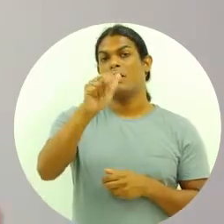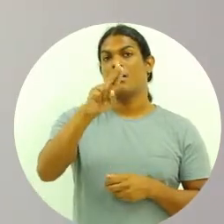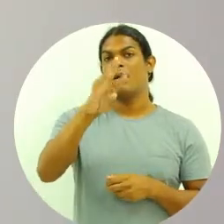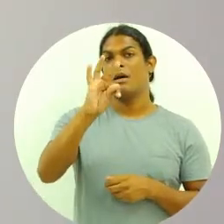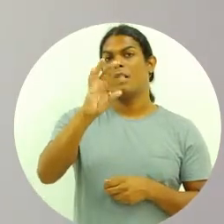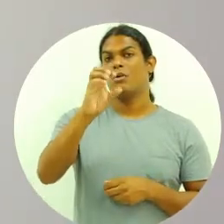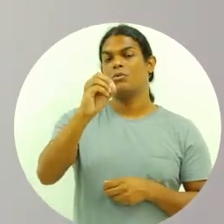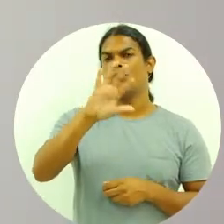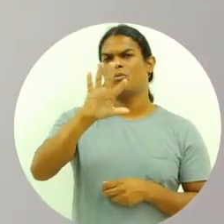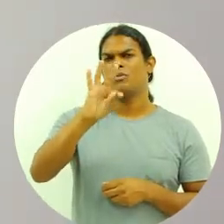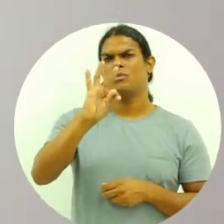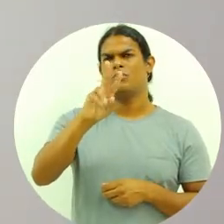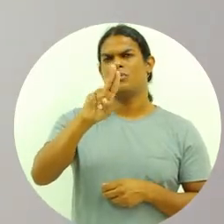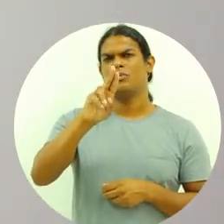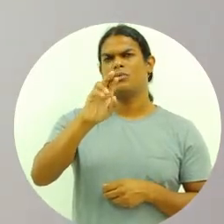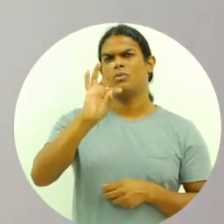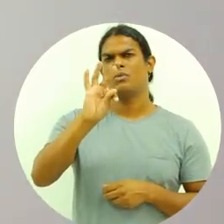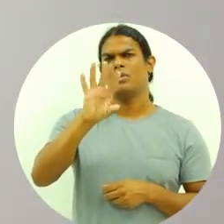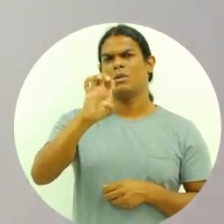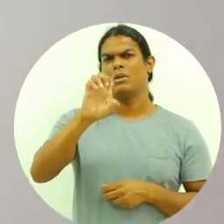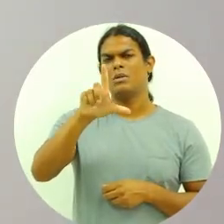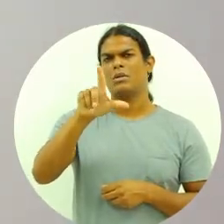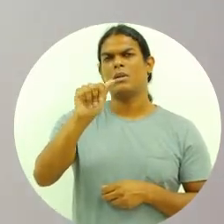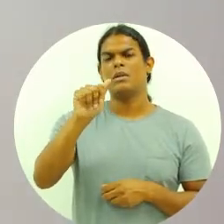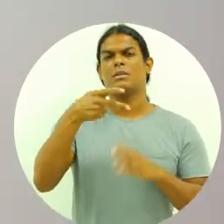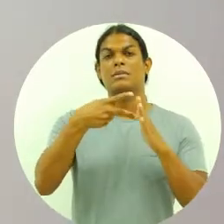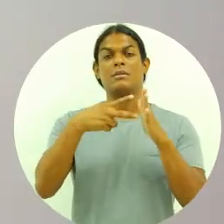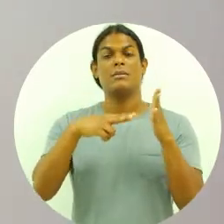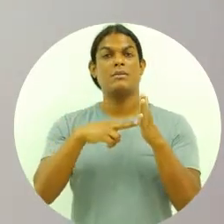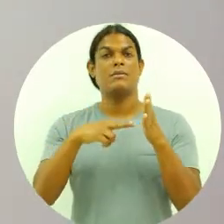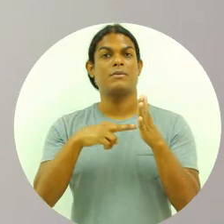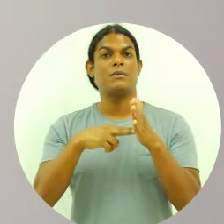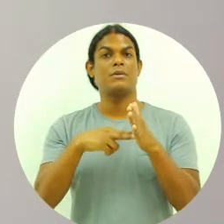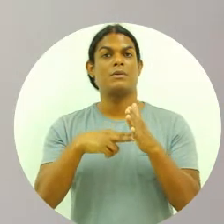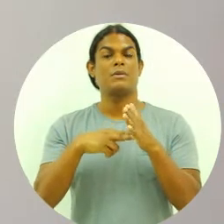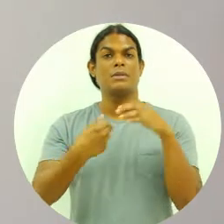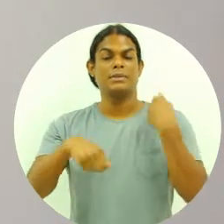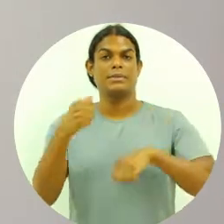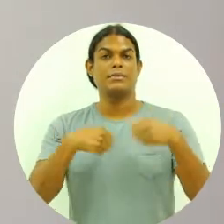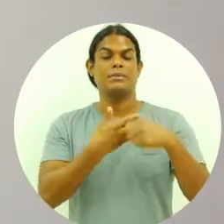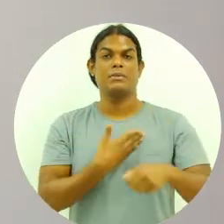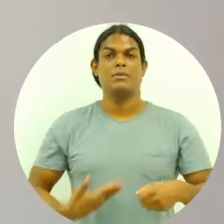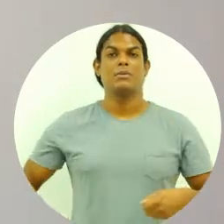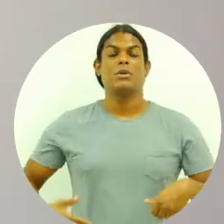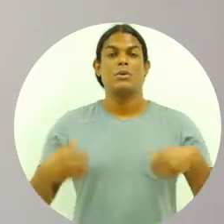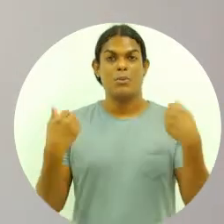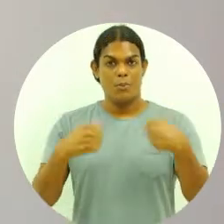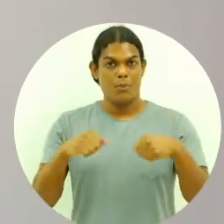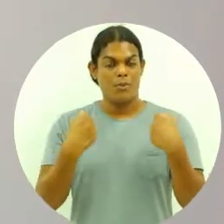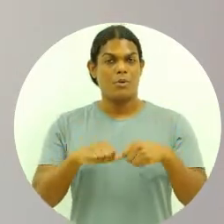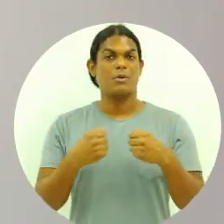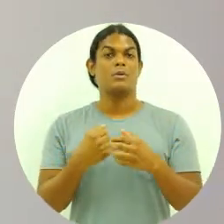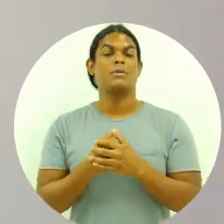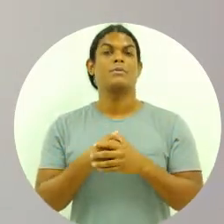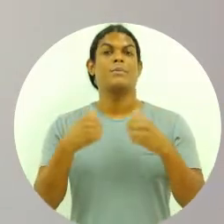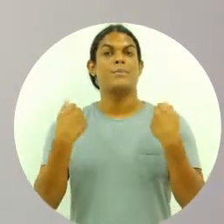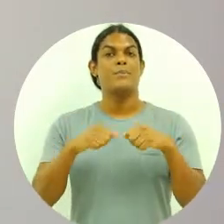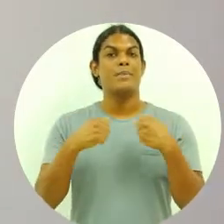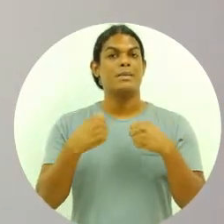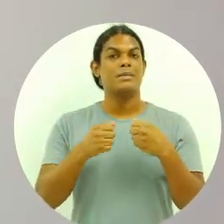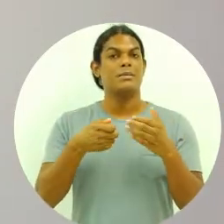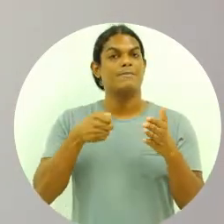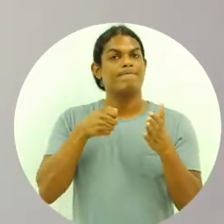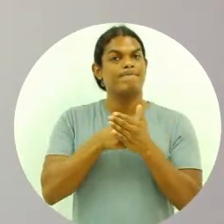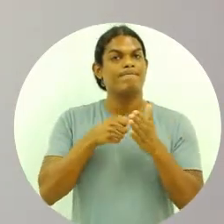dos princípios implícitos. Significa dizer que a administração pública ela pode e deve anular ou revogar